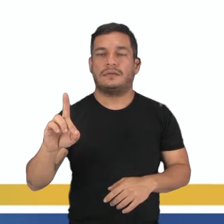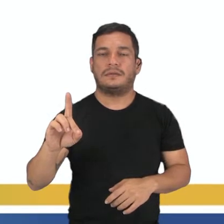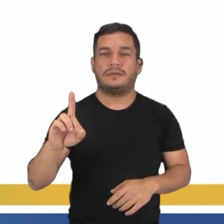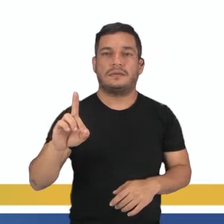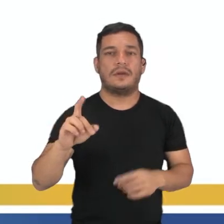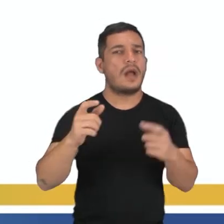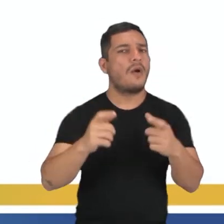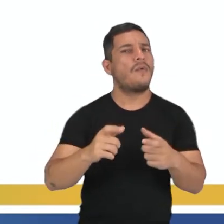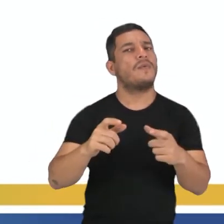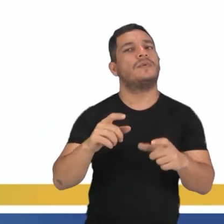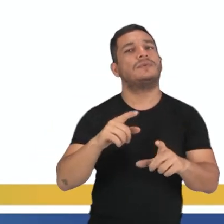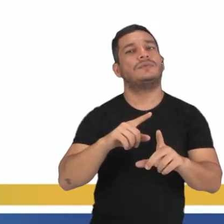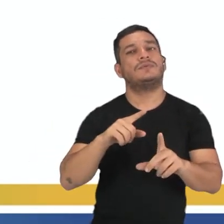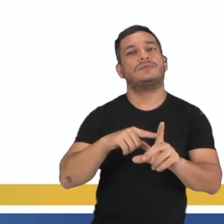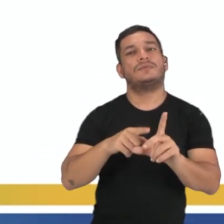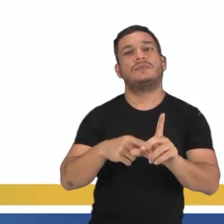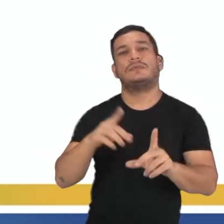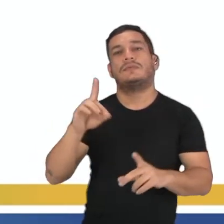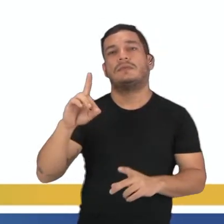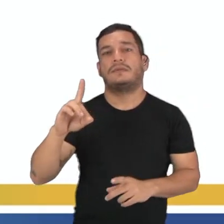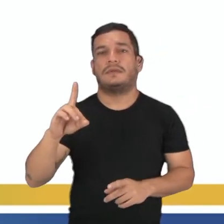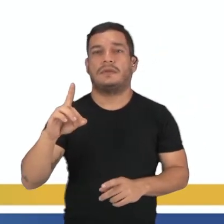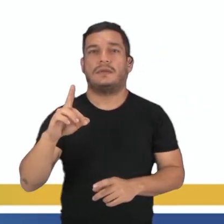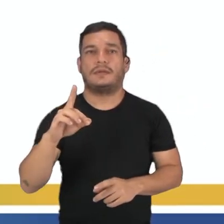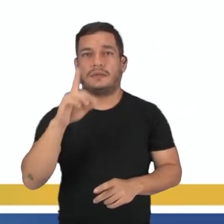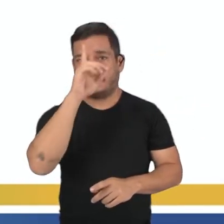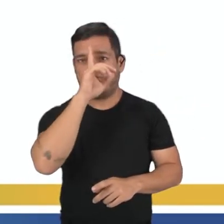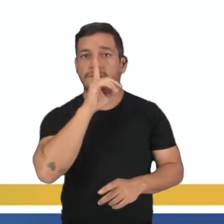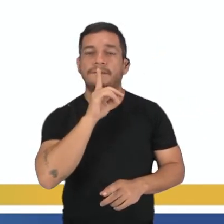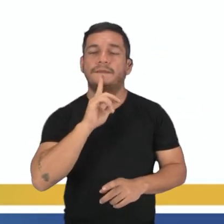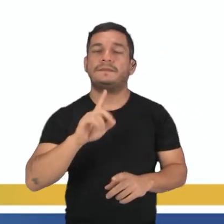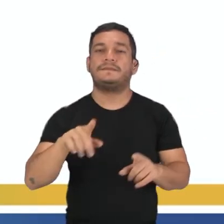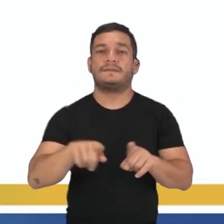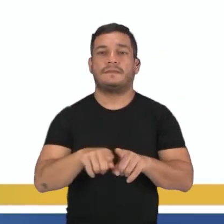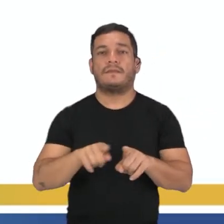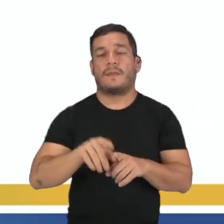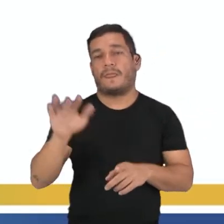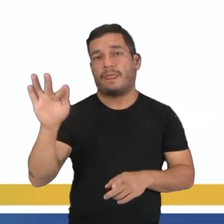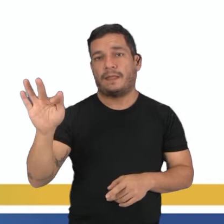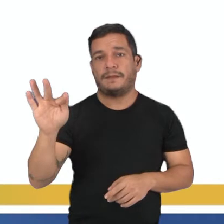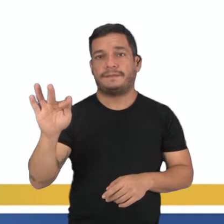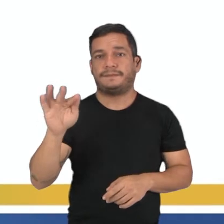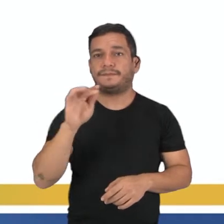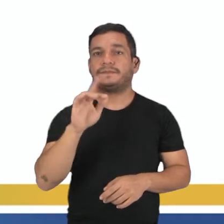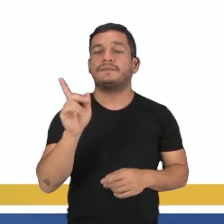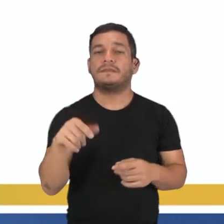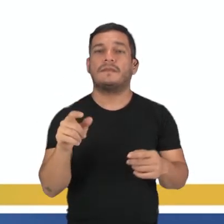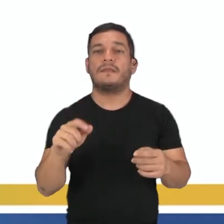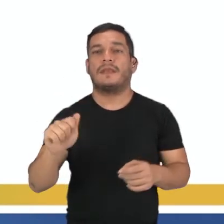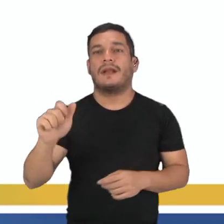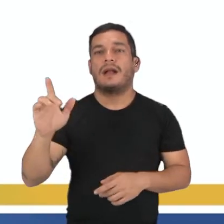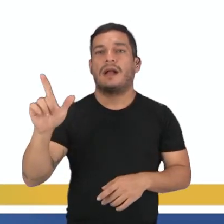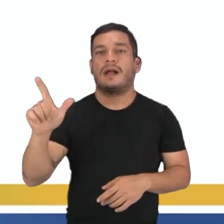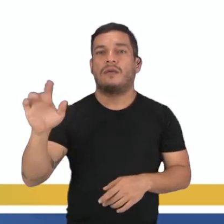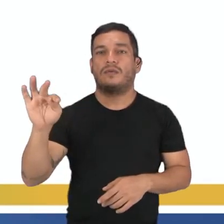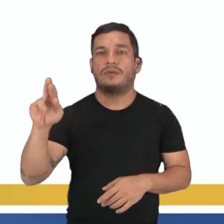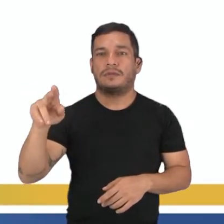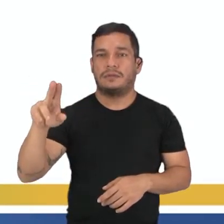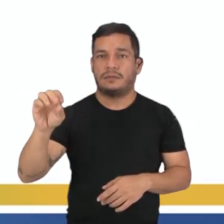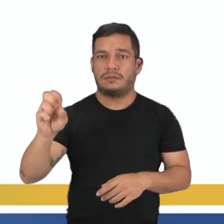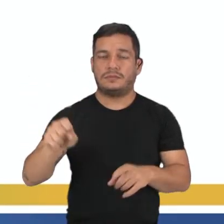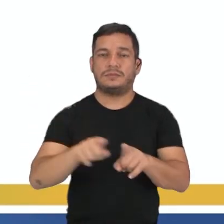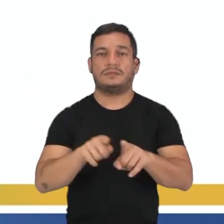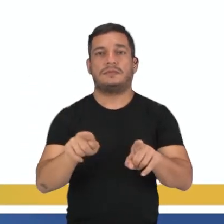observem onde está o ângulo D, lá na parte amarelinha, ó, e F, que também está na parte amarelinha, são ângulos alternos também, né?